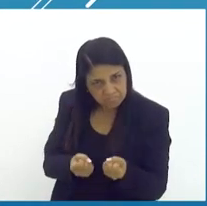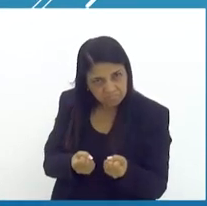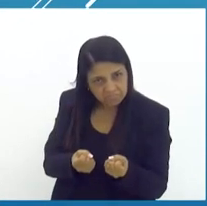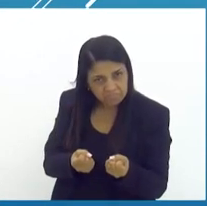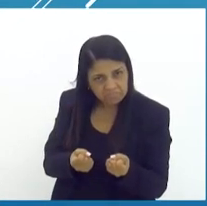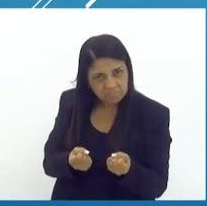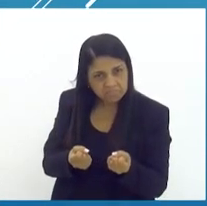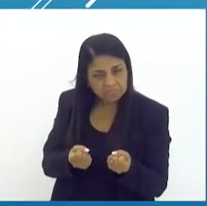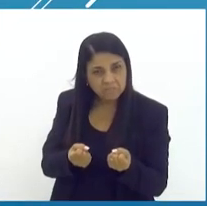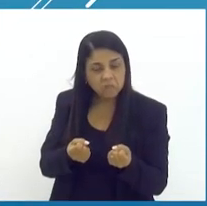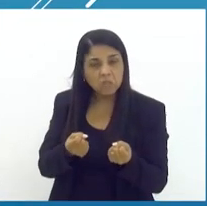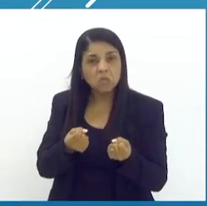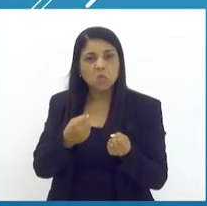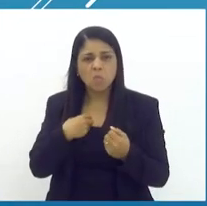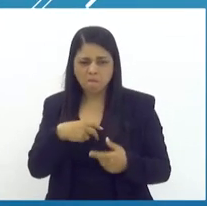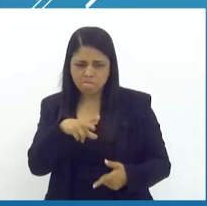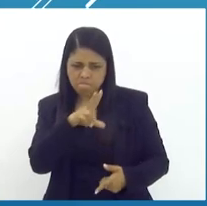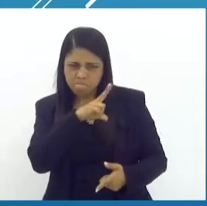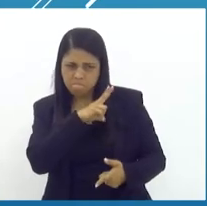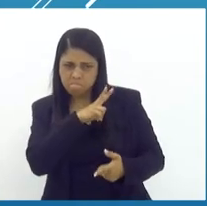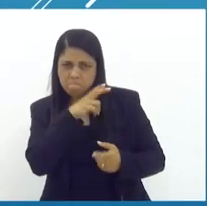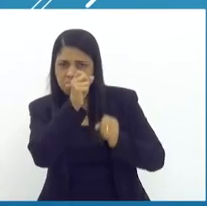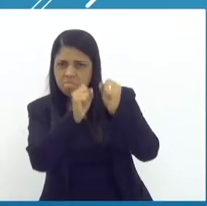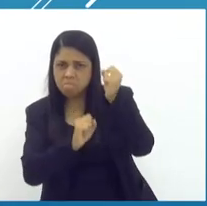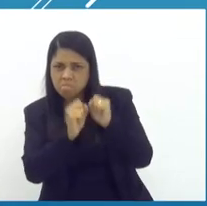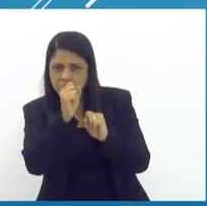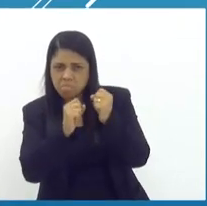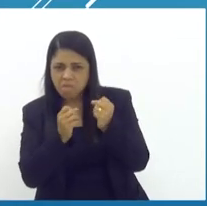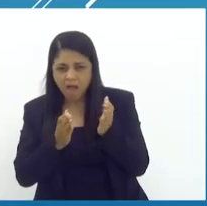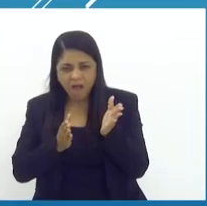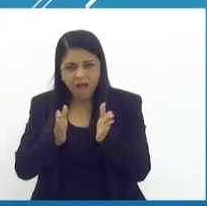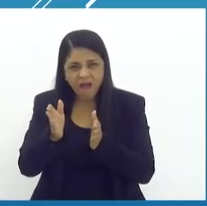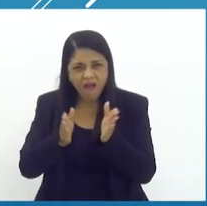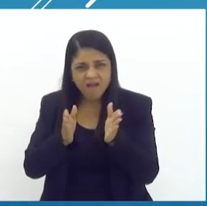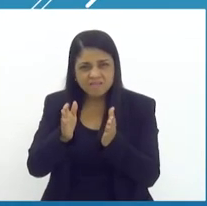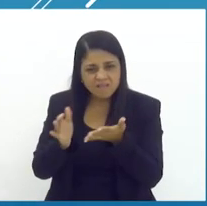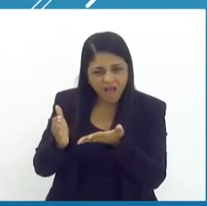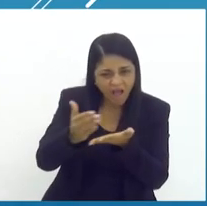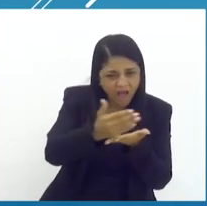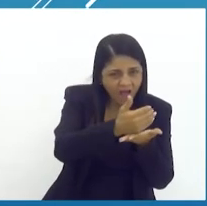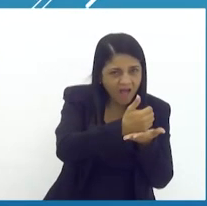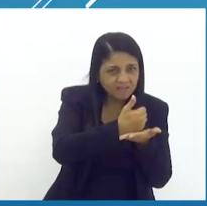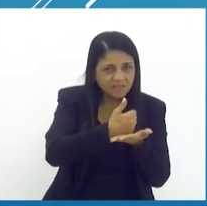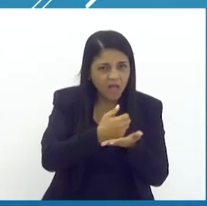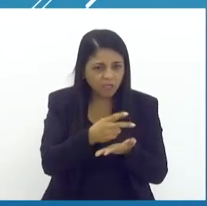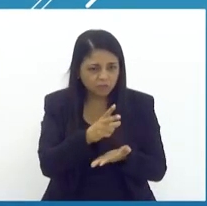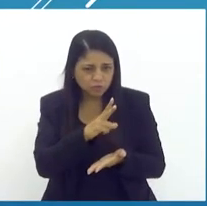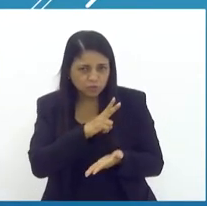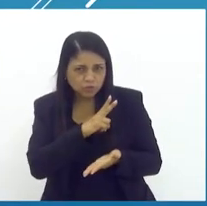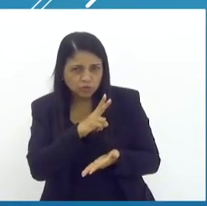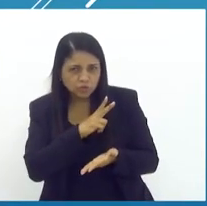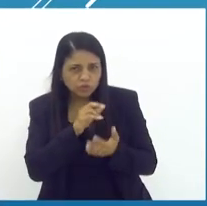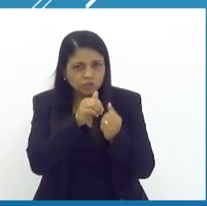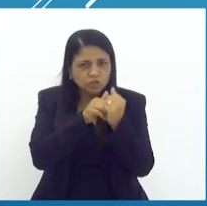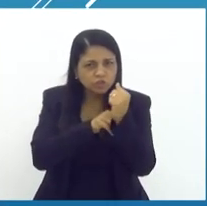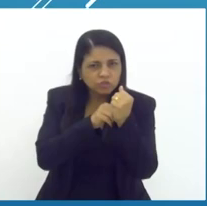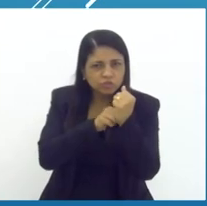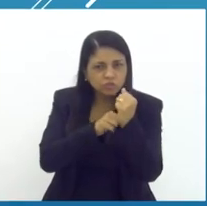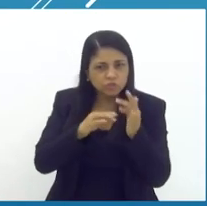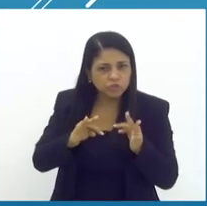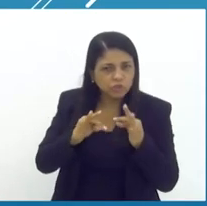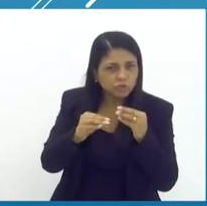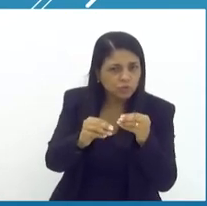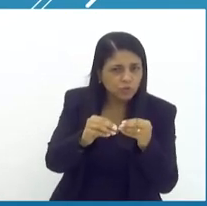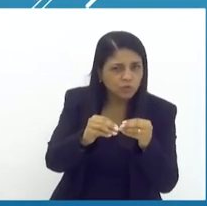é razoável que um particular tem acesso a dados sigilosos de contribuintes além de todos os contribuintes